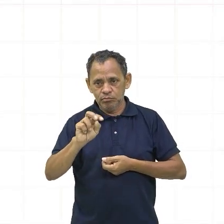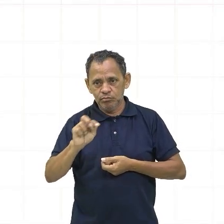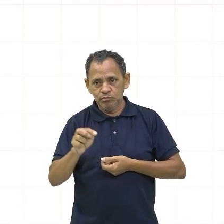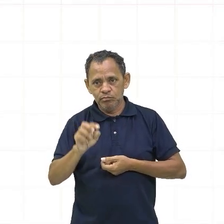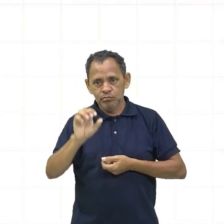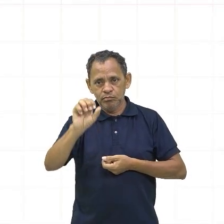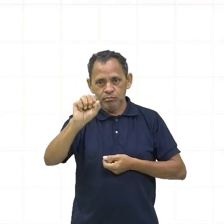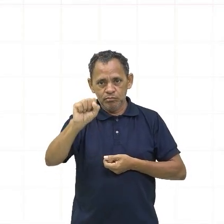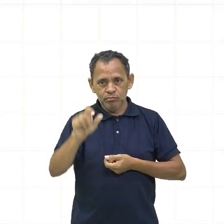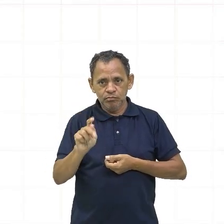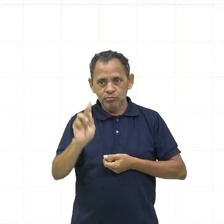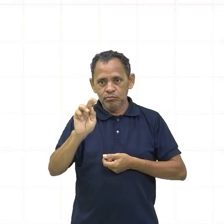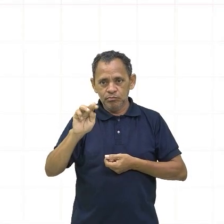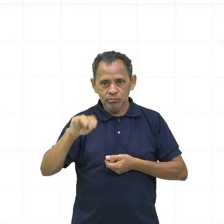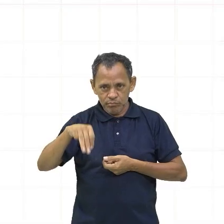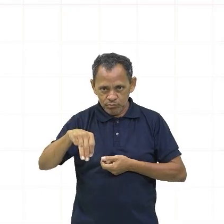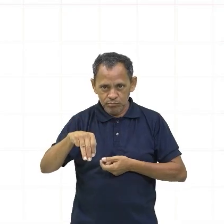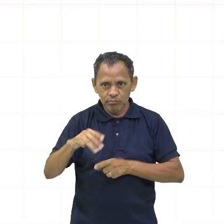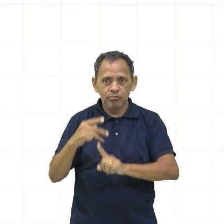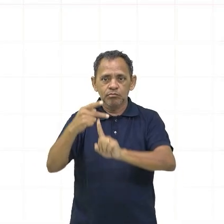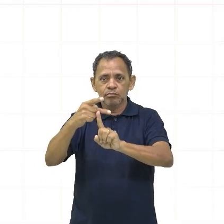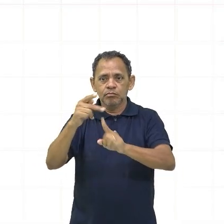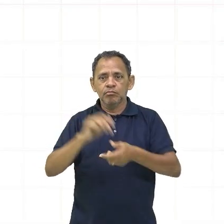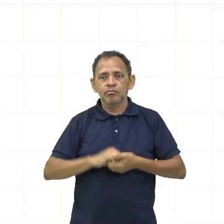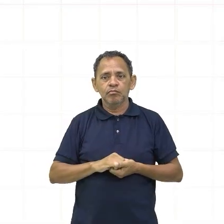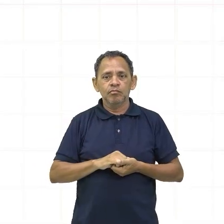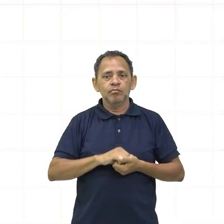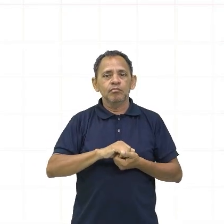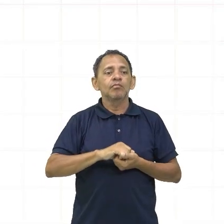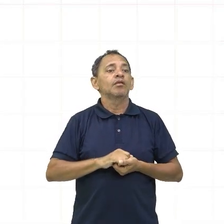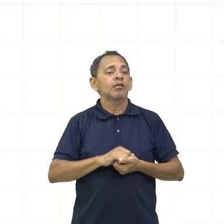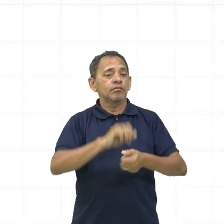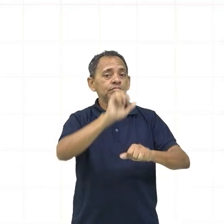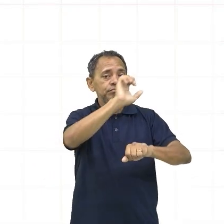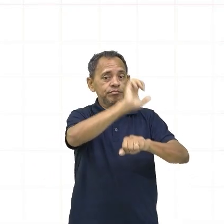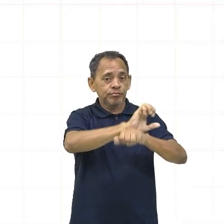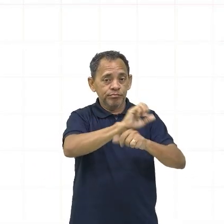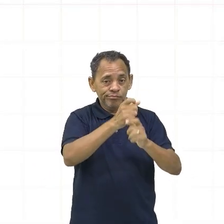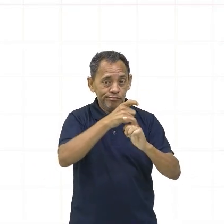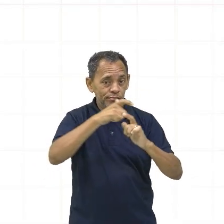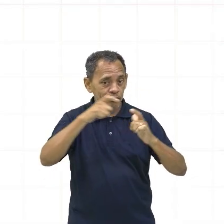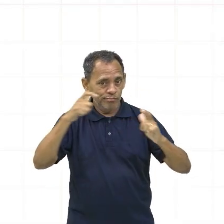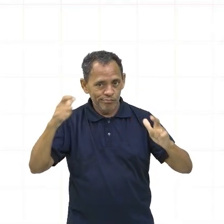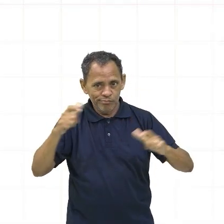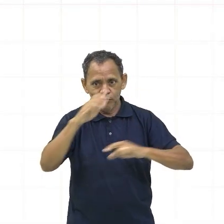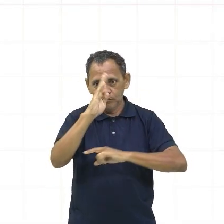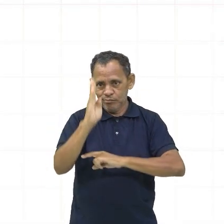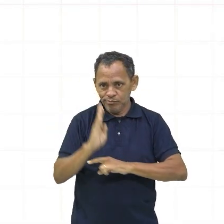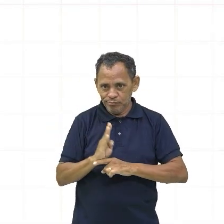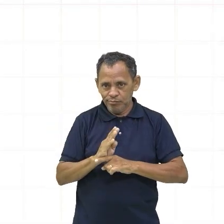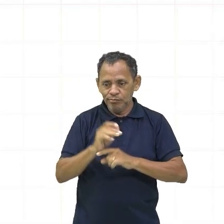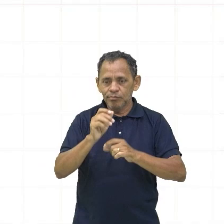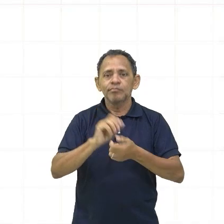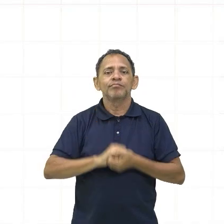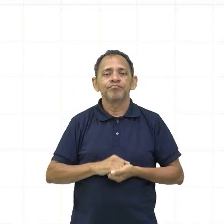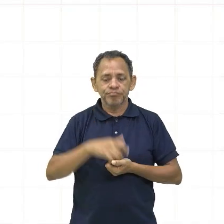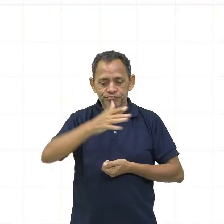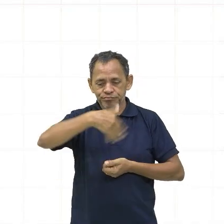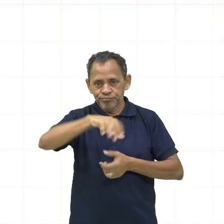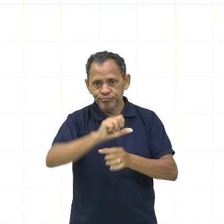1.559.255,8 quilômetros quadrados. E ele é o maior estado brasileiro em área